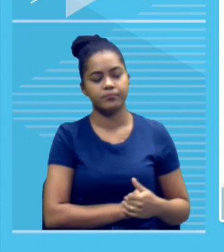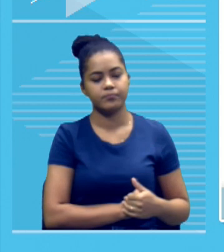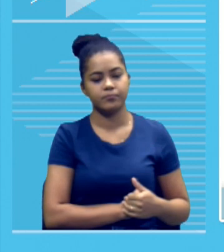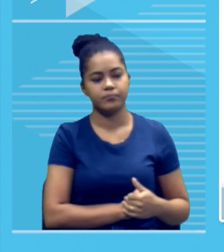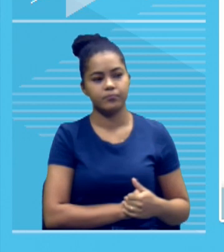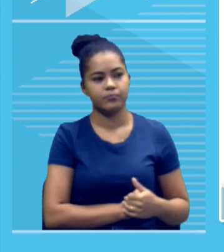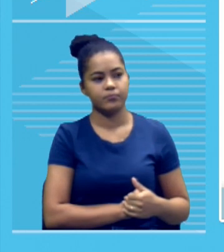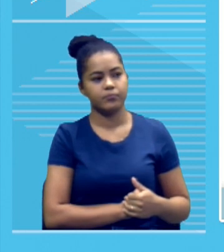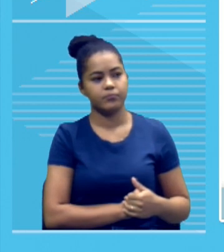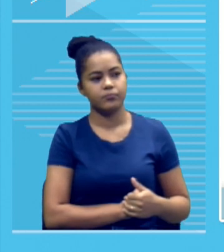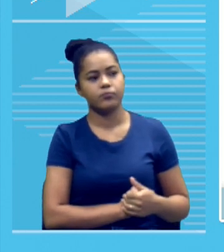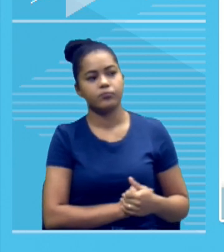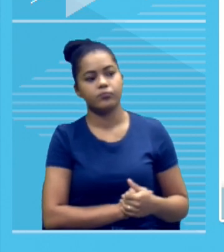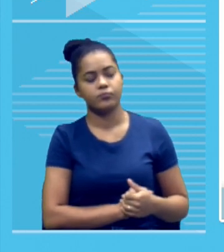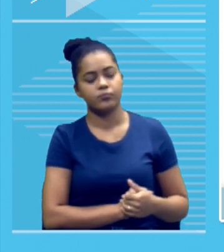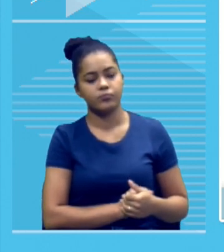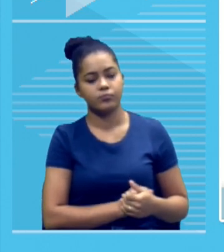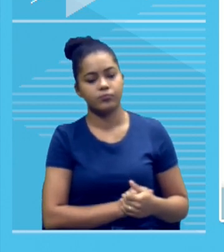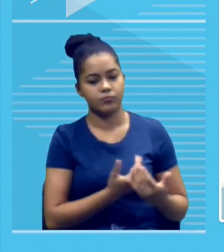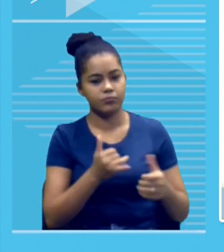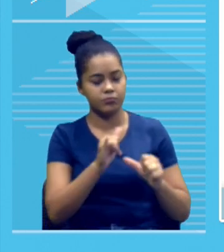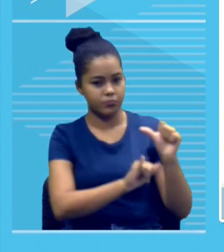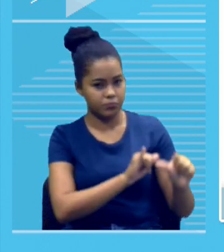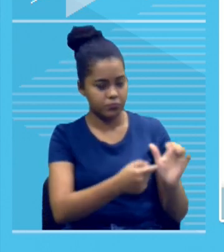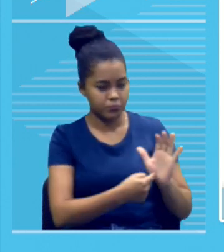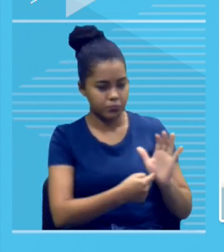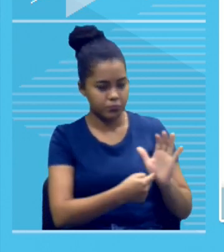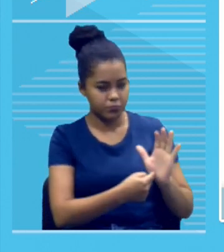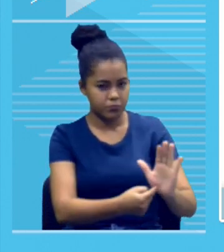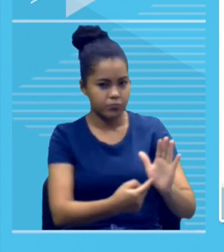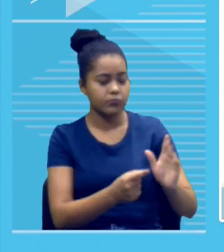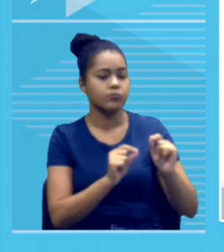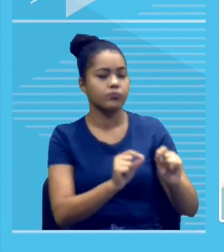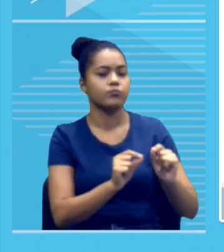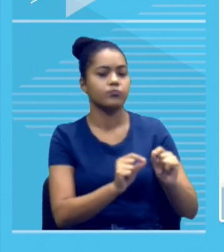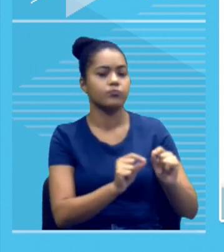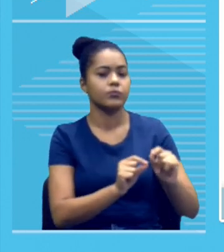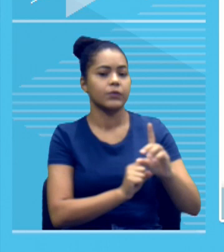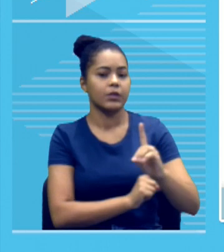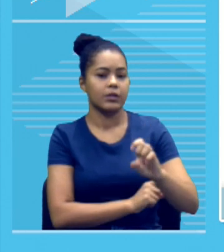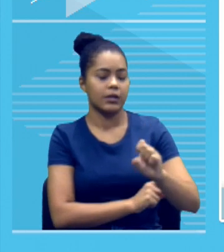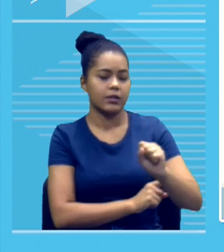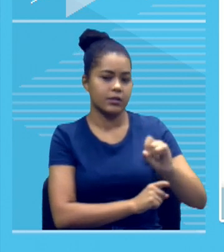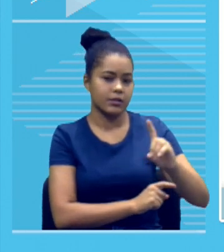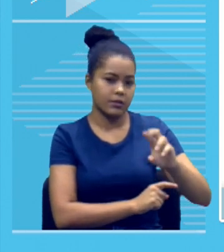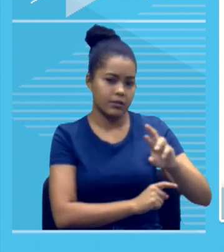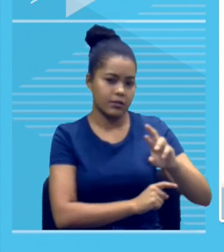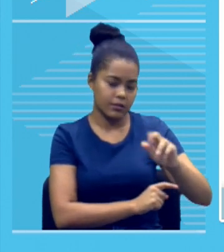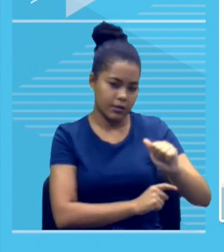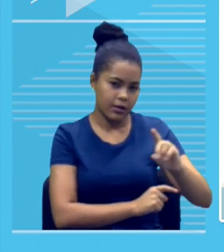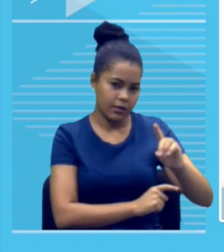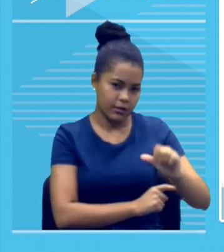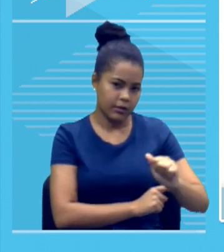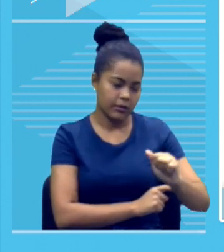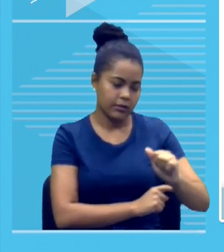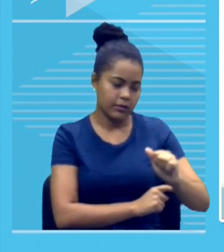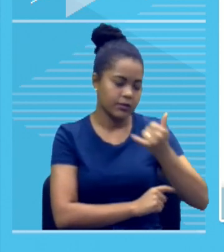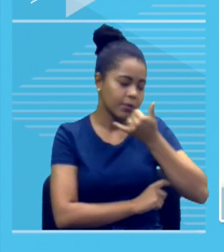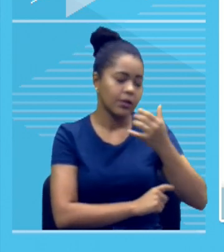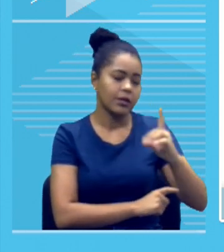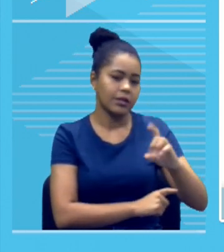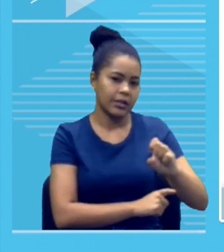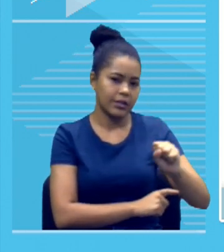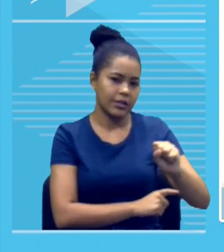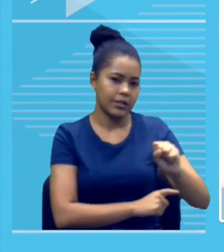desidratação de álcool. Então vamos mostrar essa reação. É quando de uma molécula são retiradas dois átomos